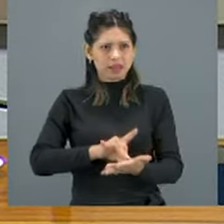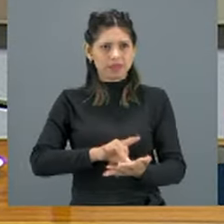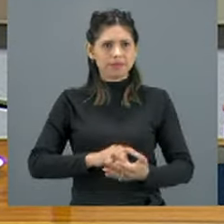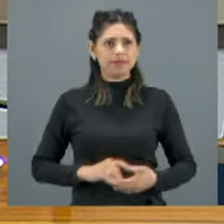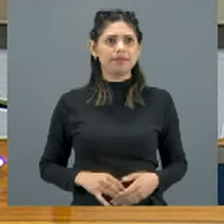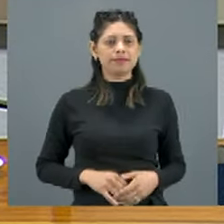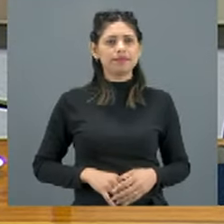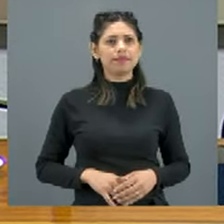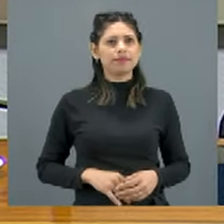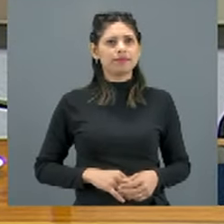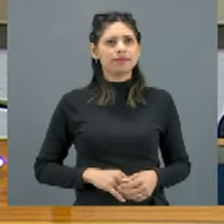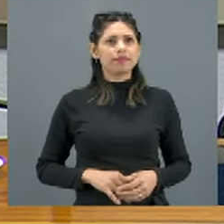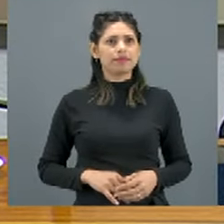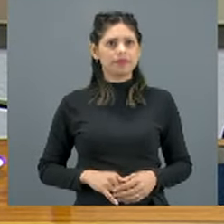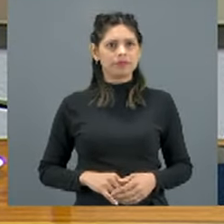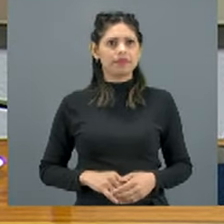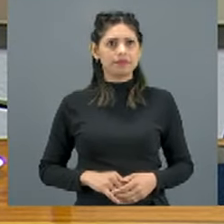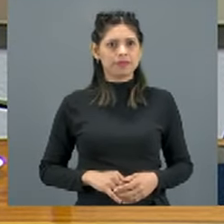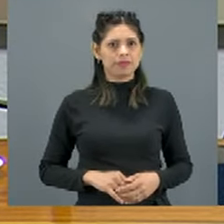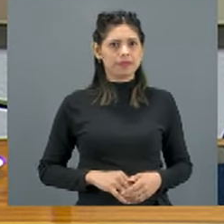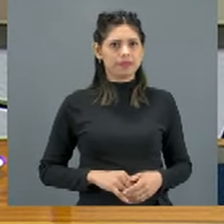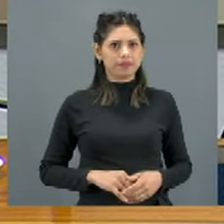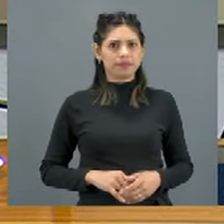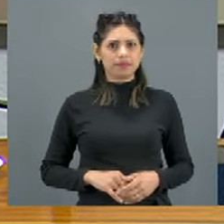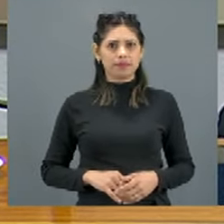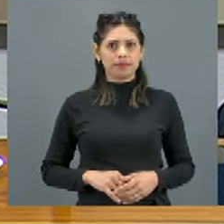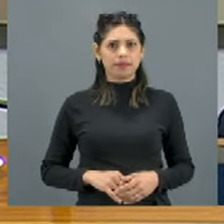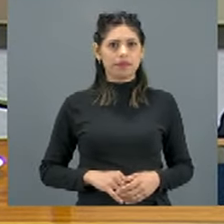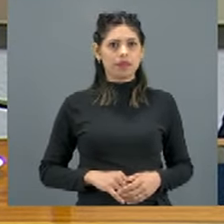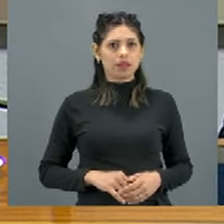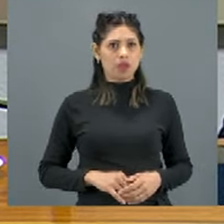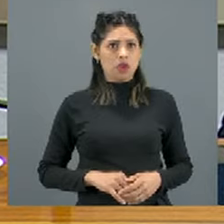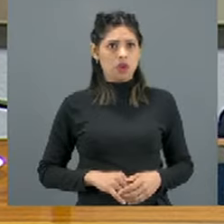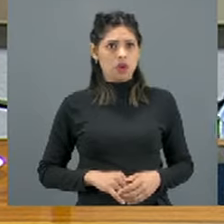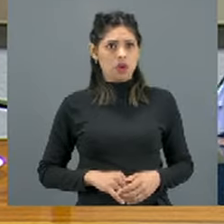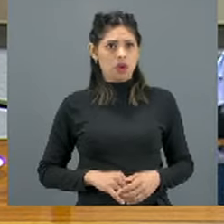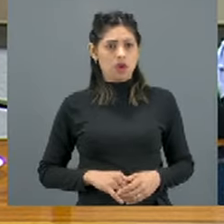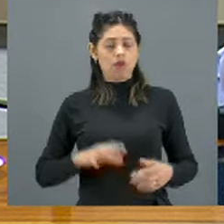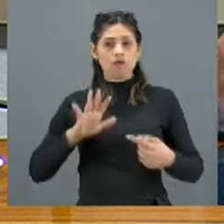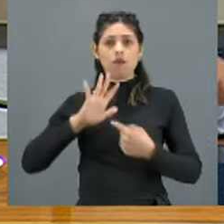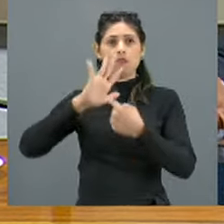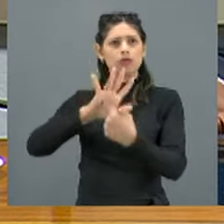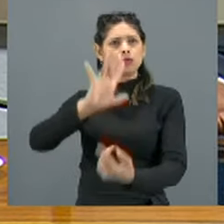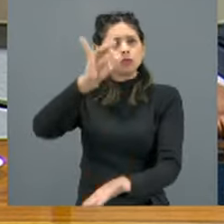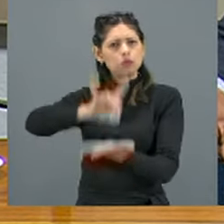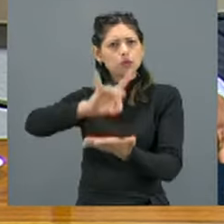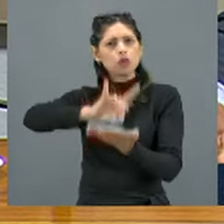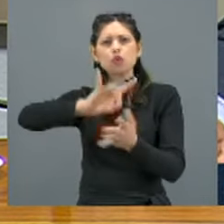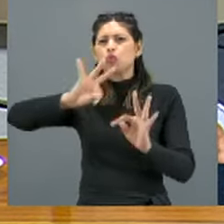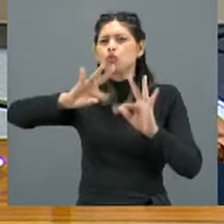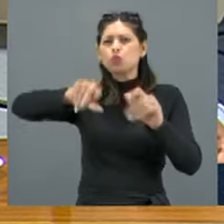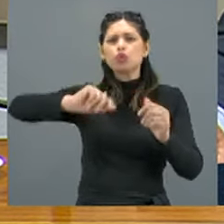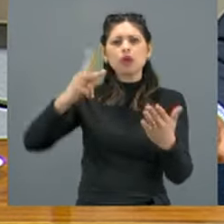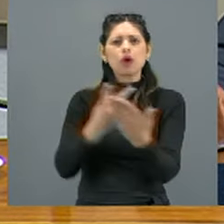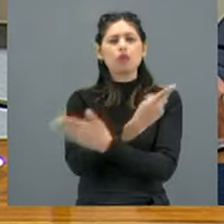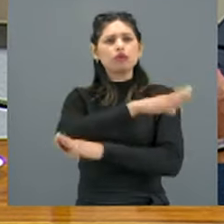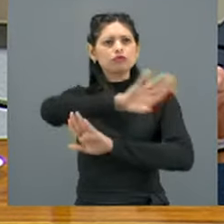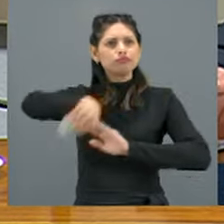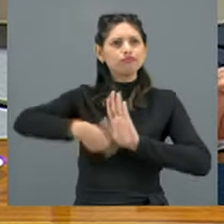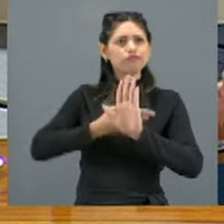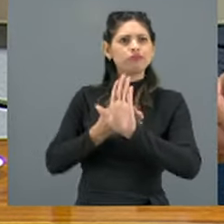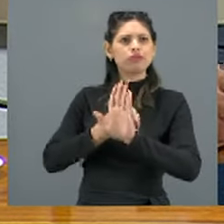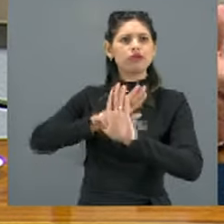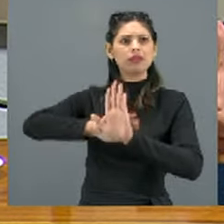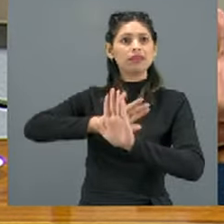é diligentemente escondida. Então, nós fomos, e o relatório que a gente vai produzir,